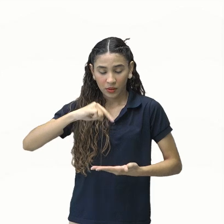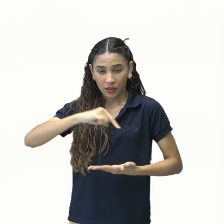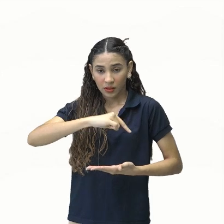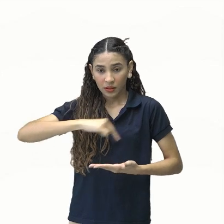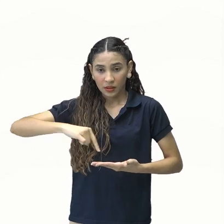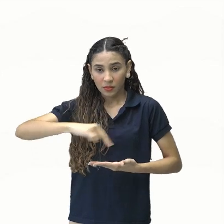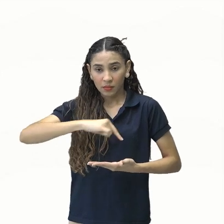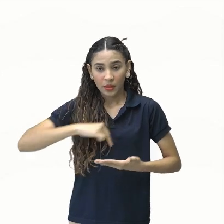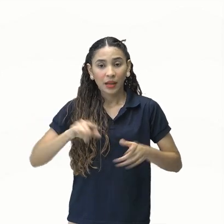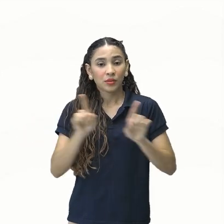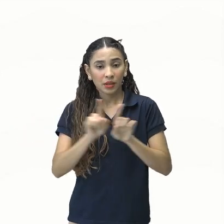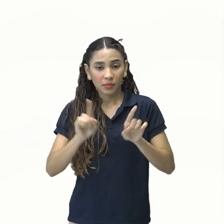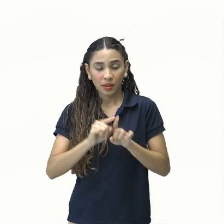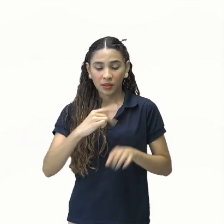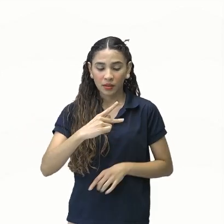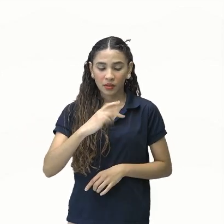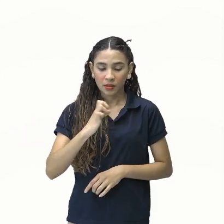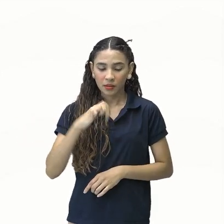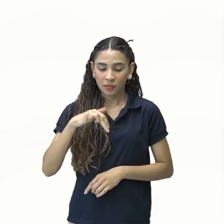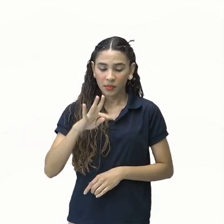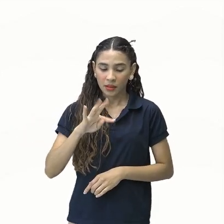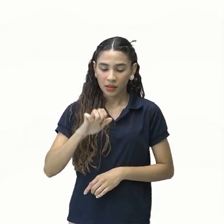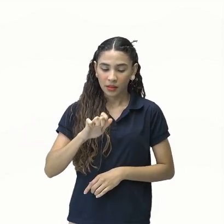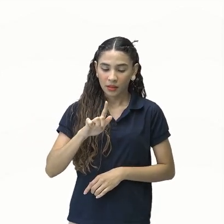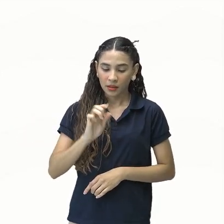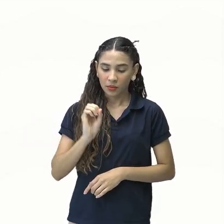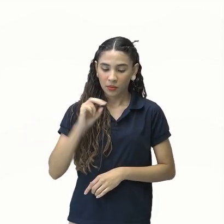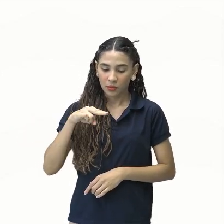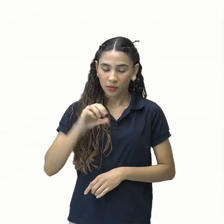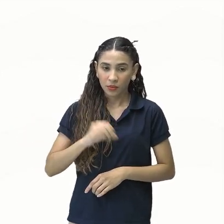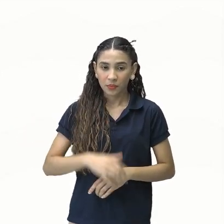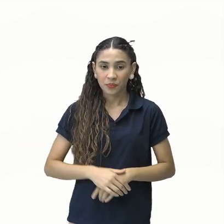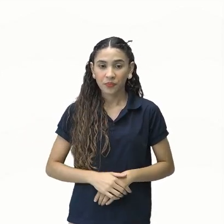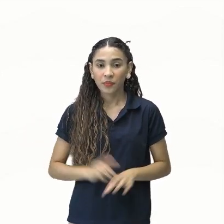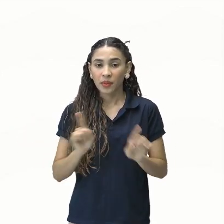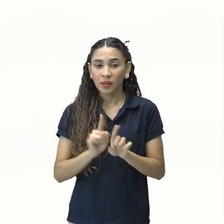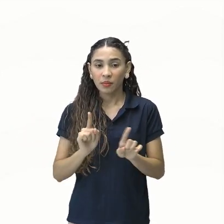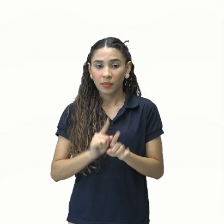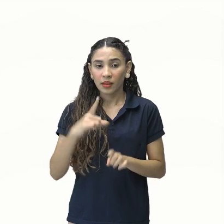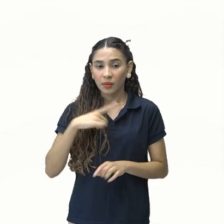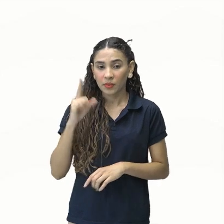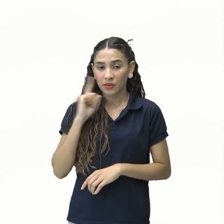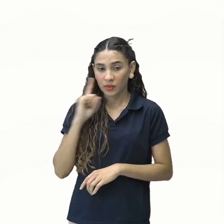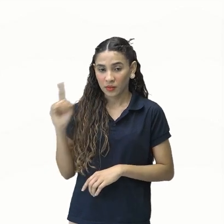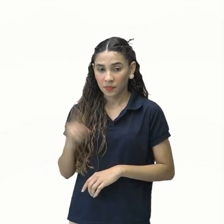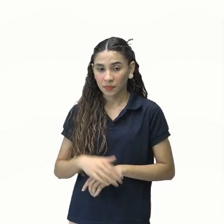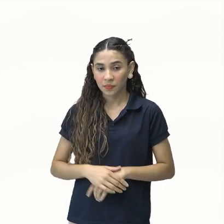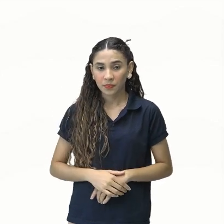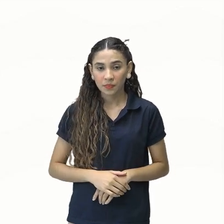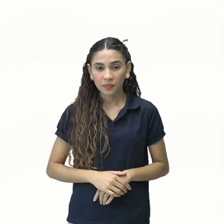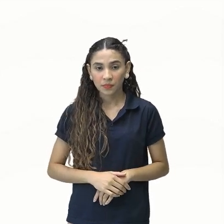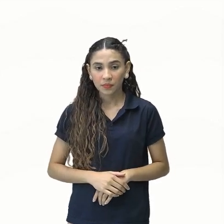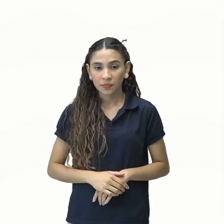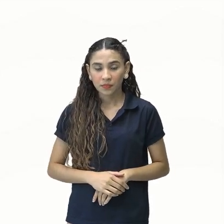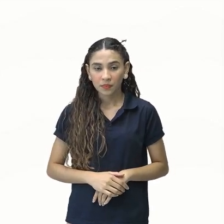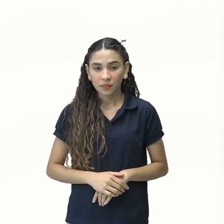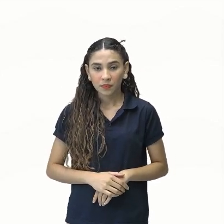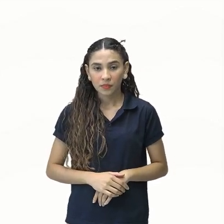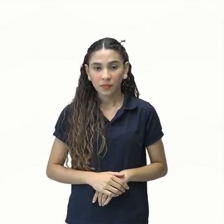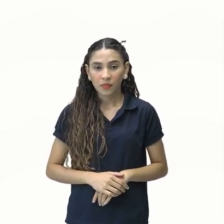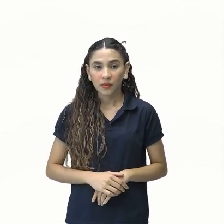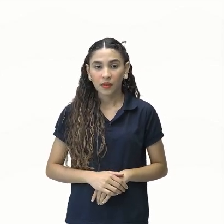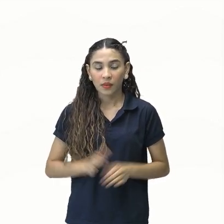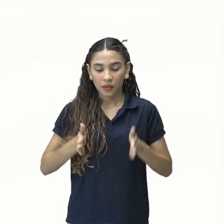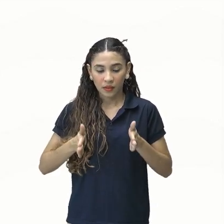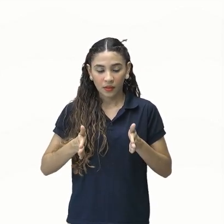também é um pentágono, ok? Temos aqui também as nossas